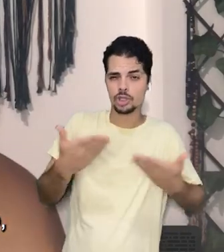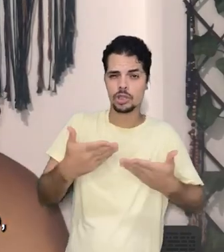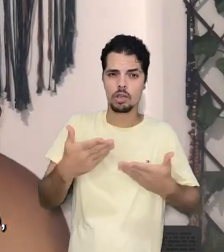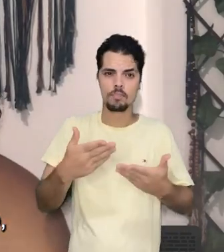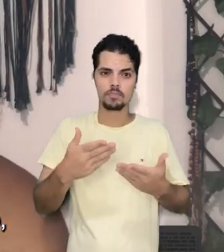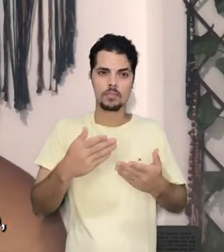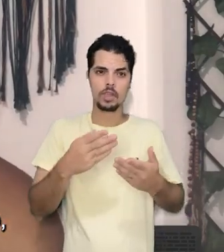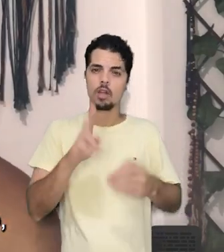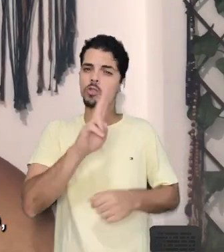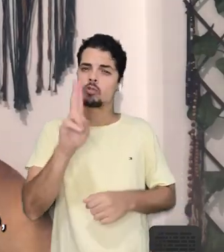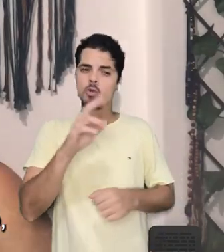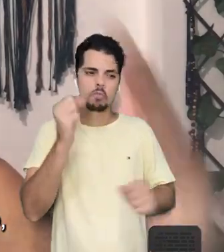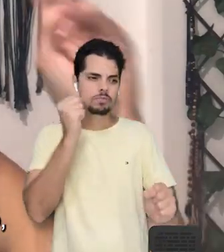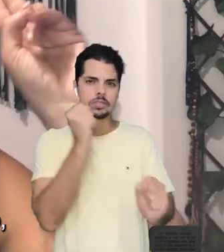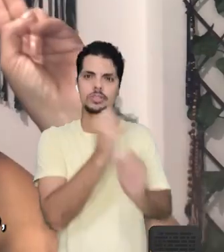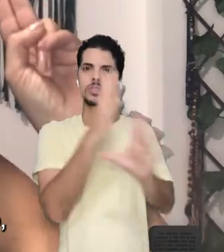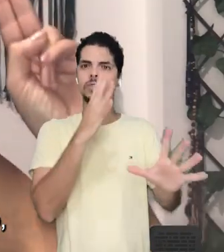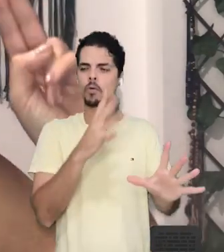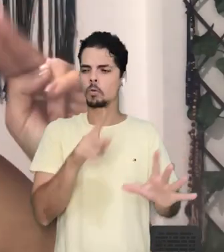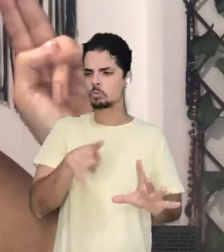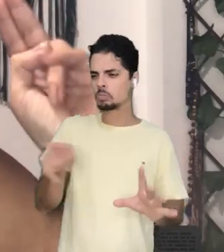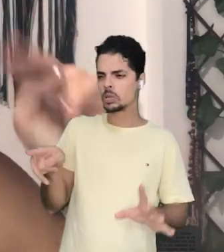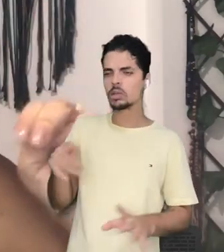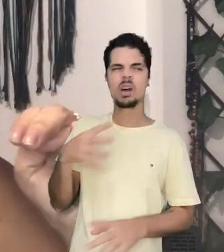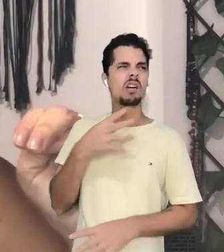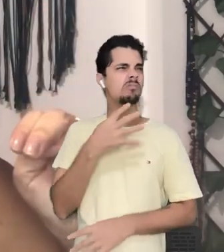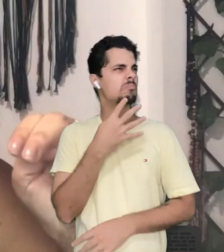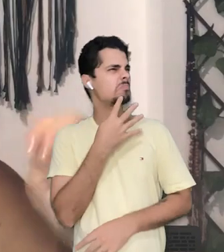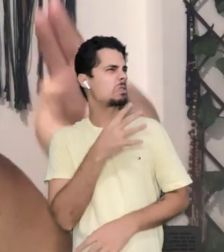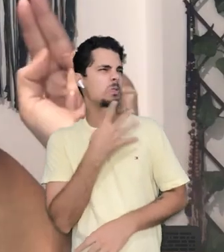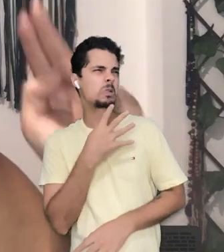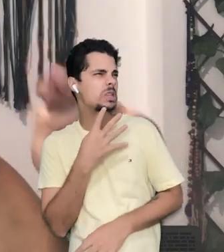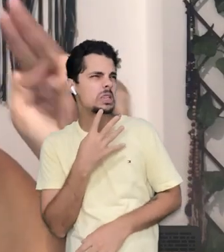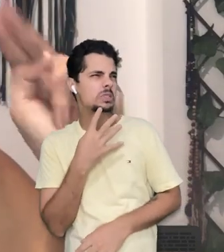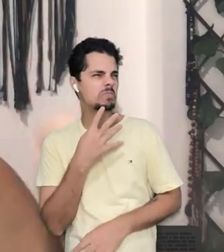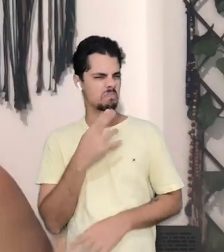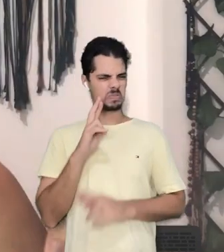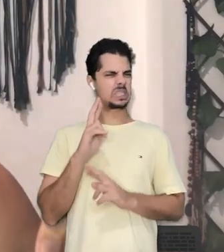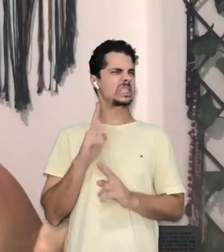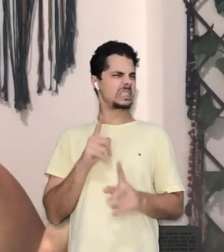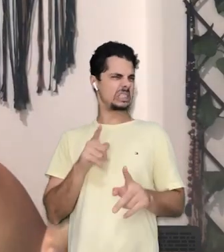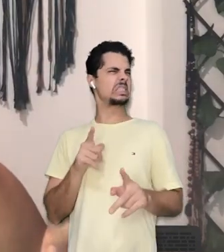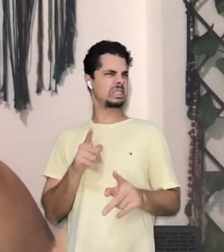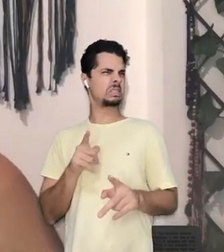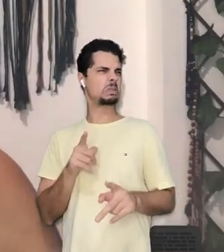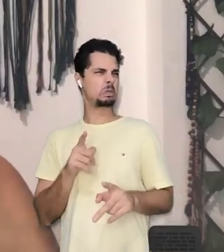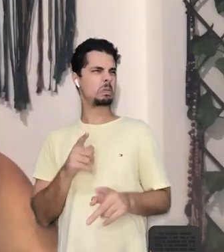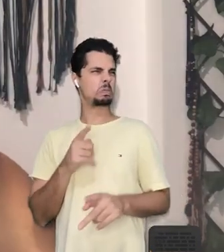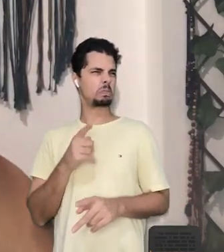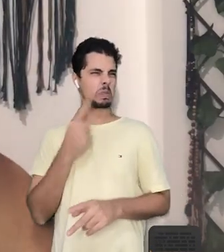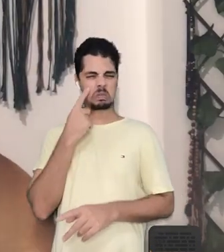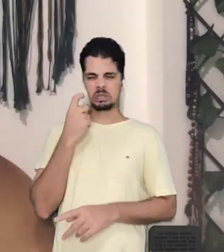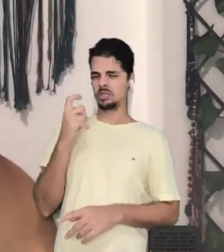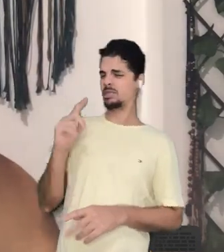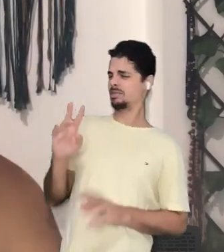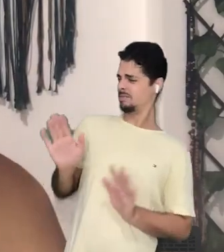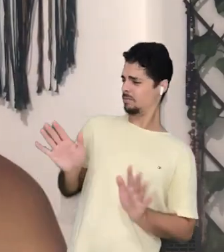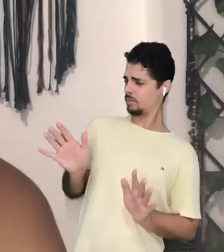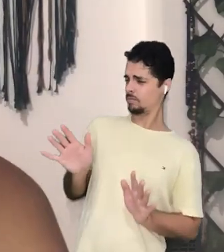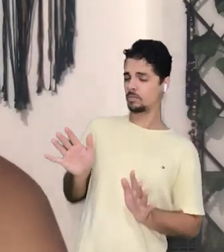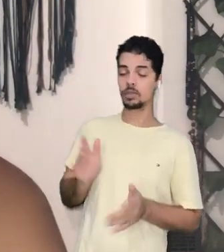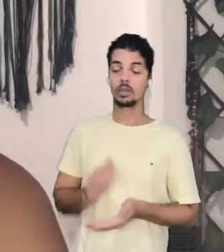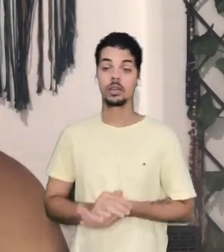serão considerados como, olha aí de novo, desconhecidos, esquisitos. Lembra da história da